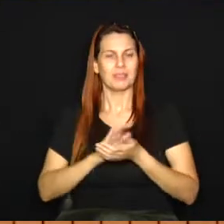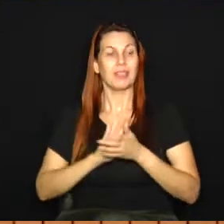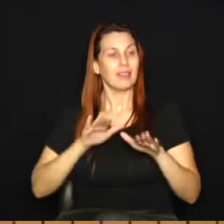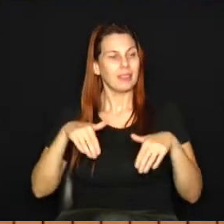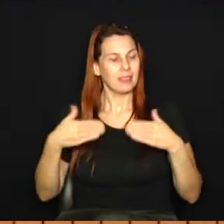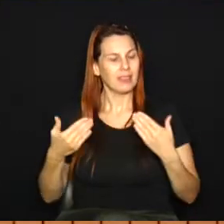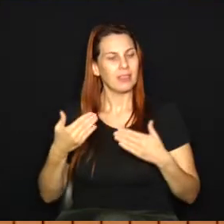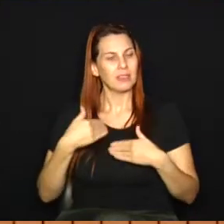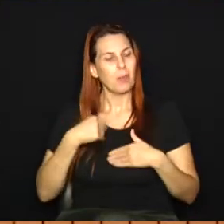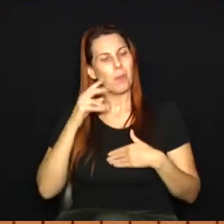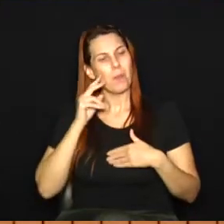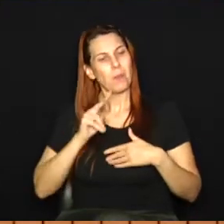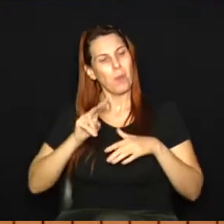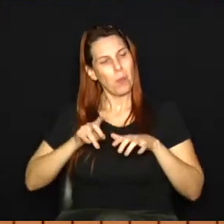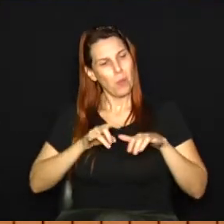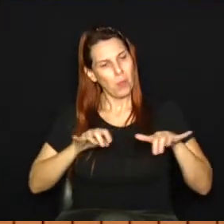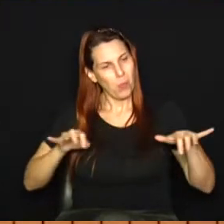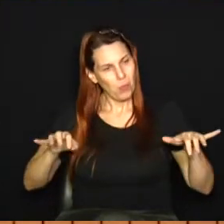ouvir,